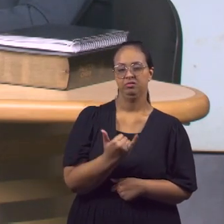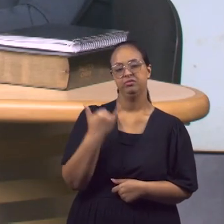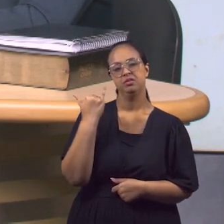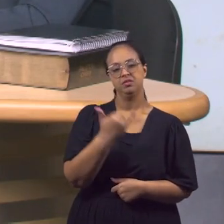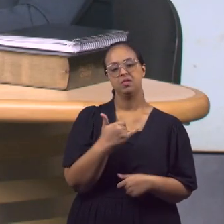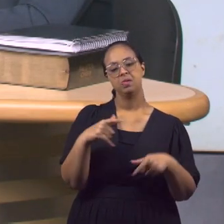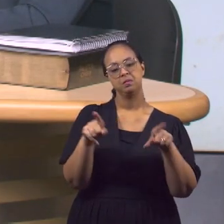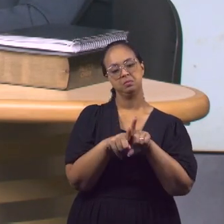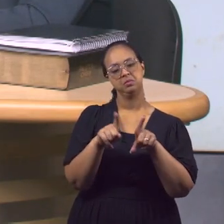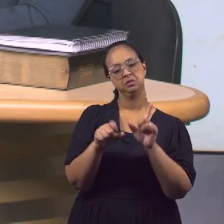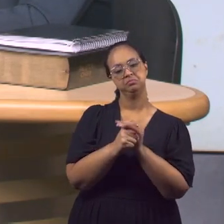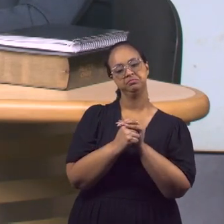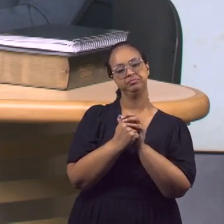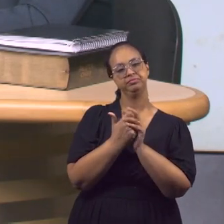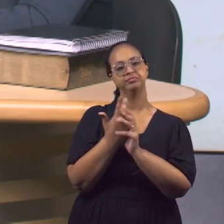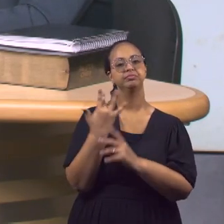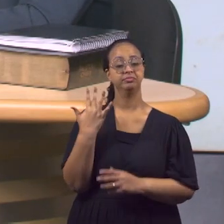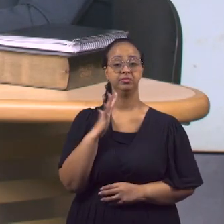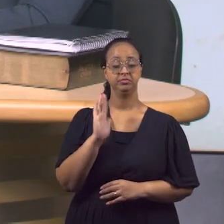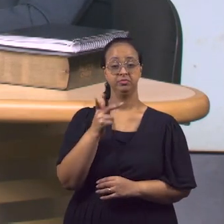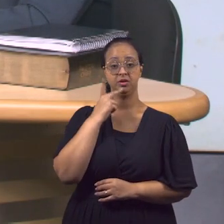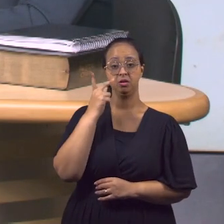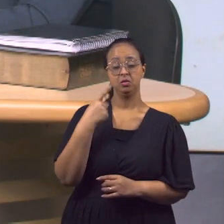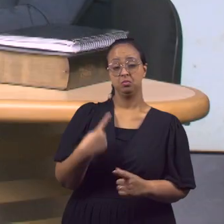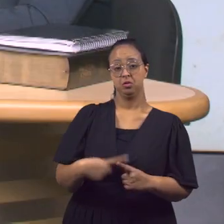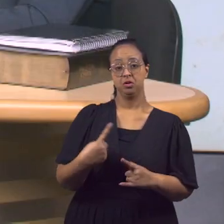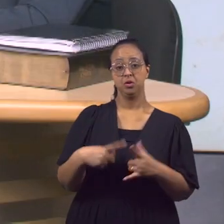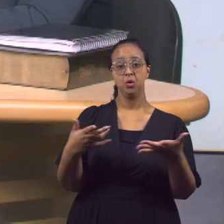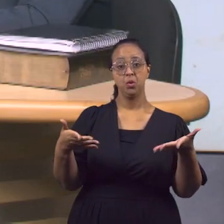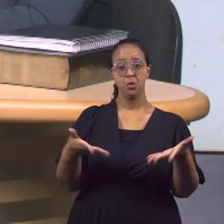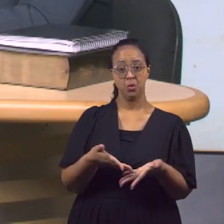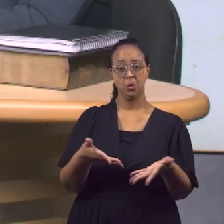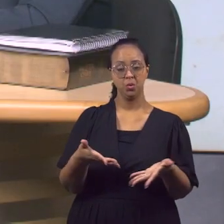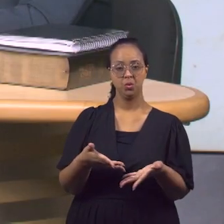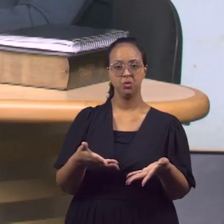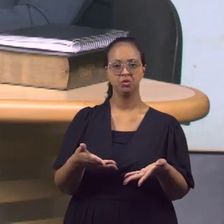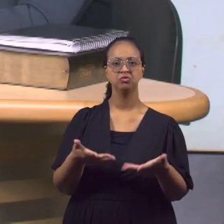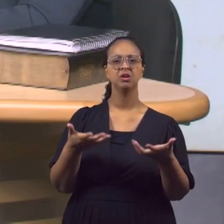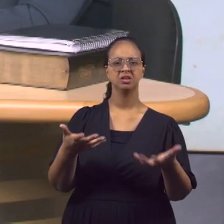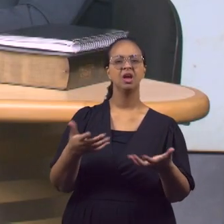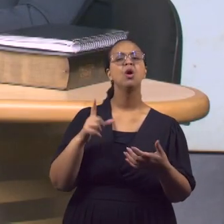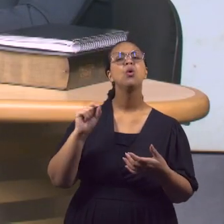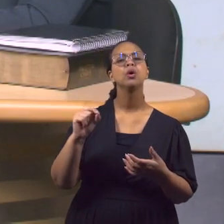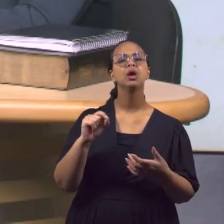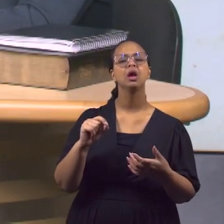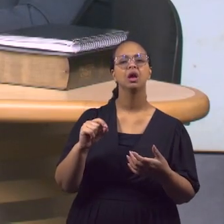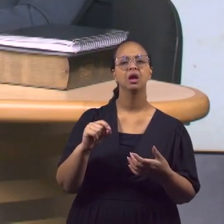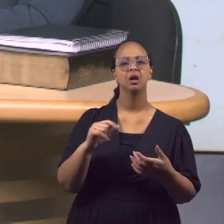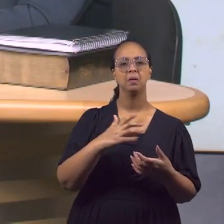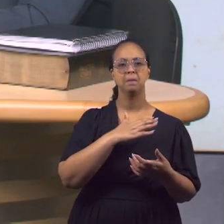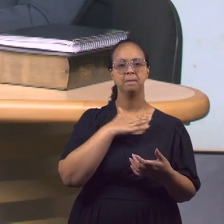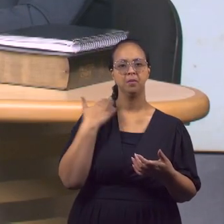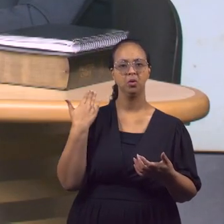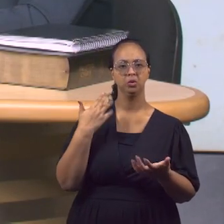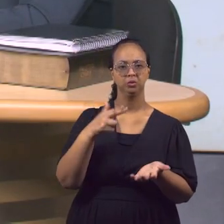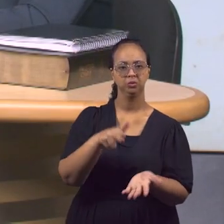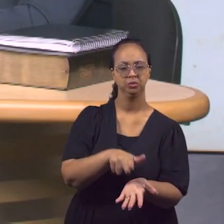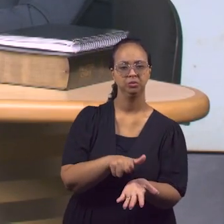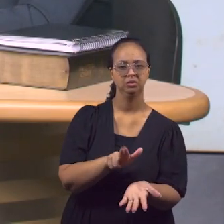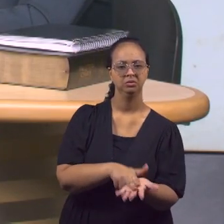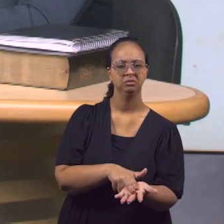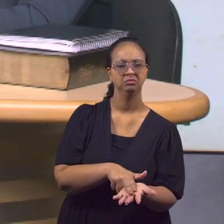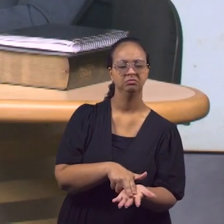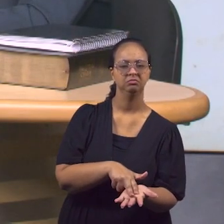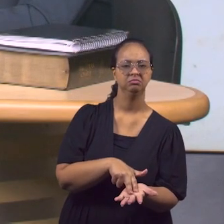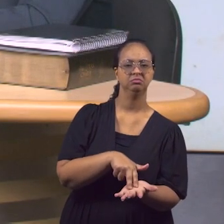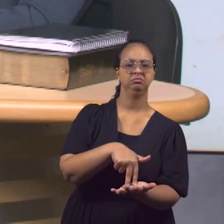até vale citar aqui, que muitos hoje querem ver um morto ressuscitar, mas ninguém quer um morto na